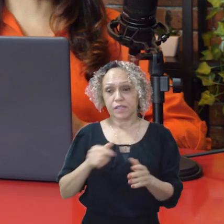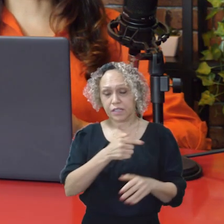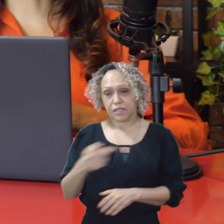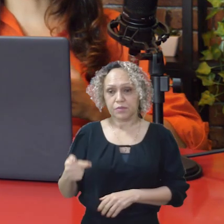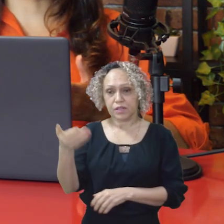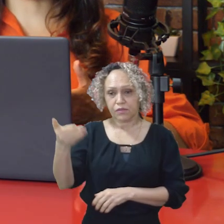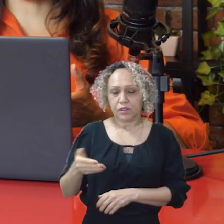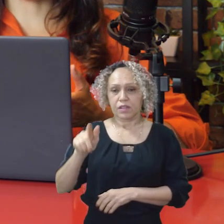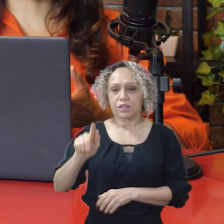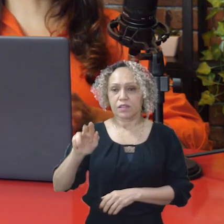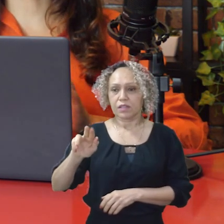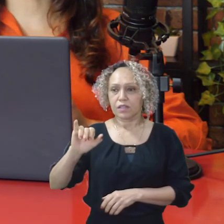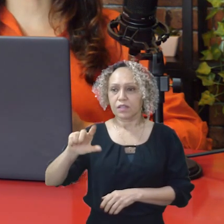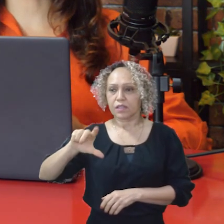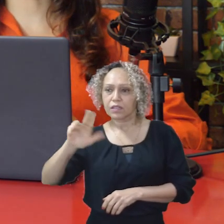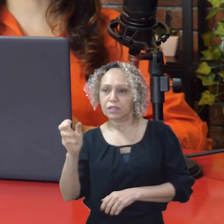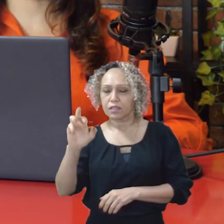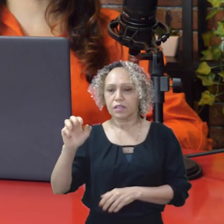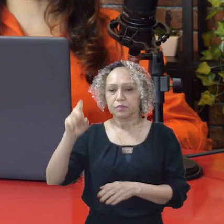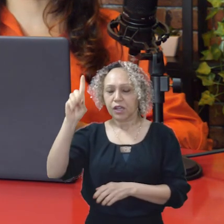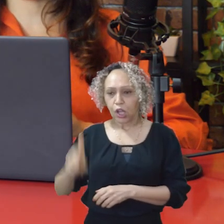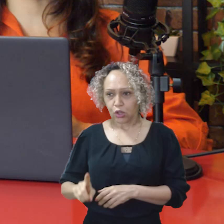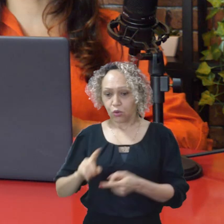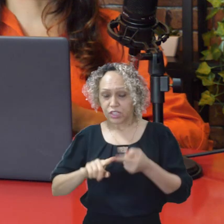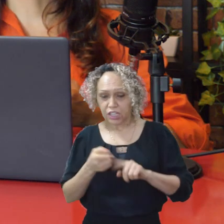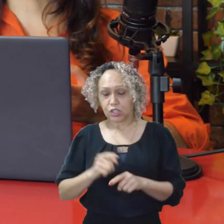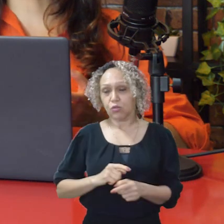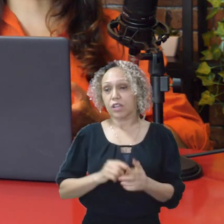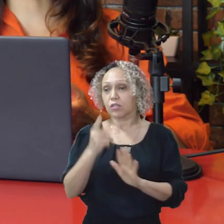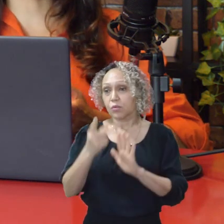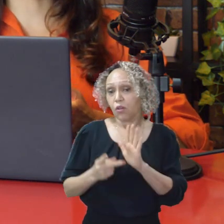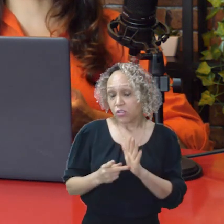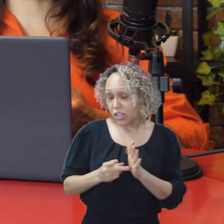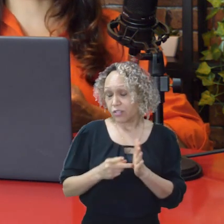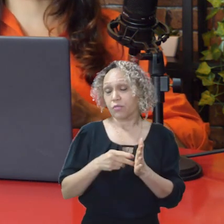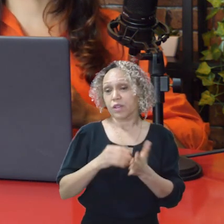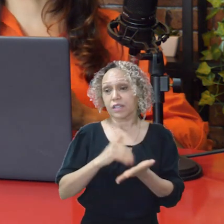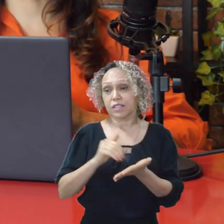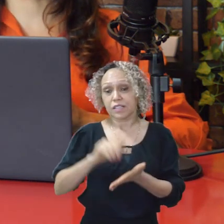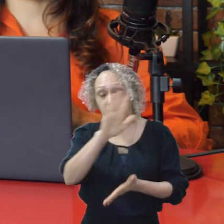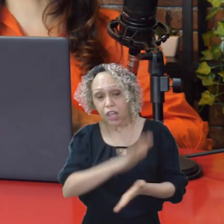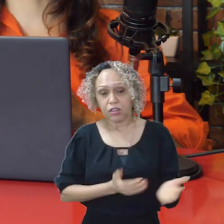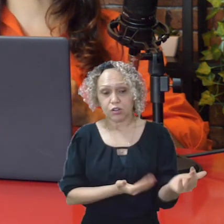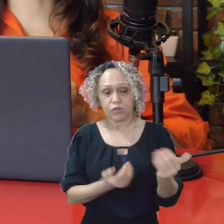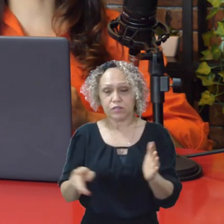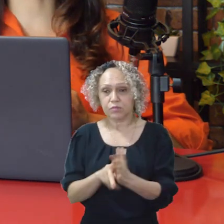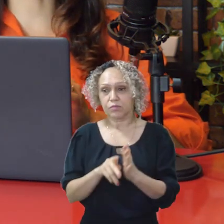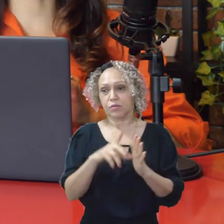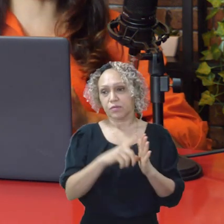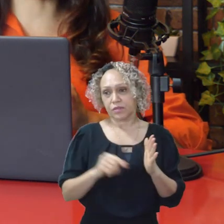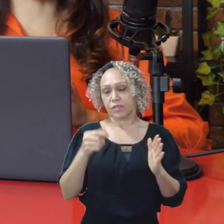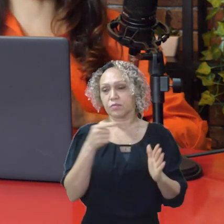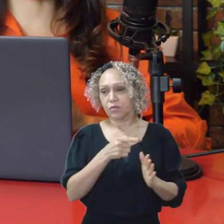semana recebeu Guilherme Barbosa, diretor de articulação e fomento de programas e projetos da Secretaria Nacional de Juventude